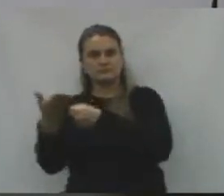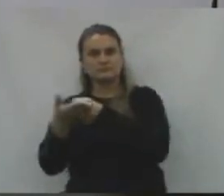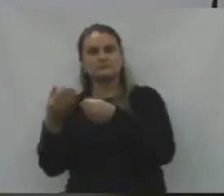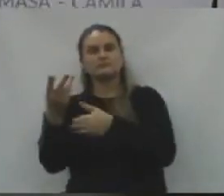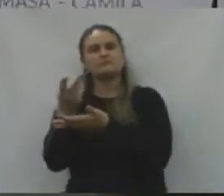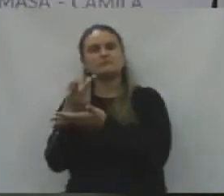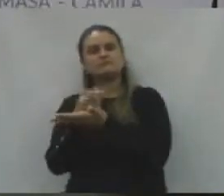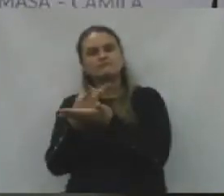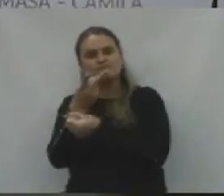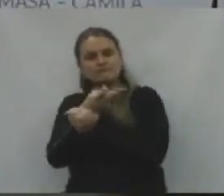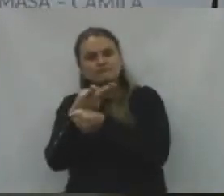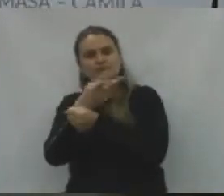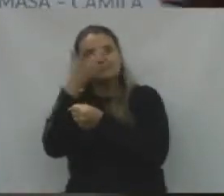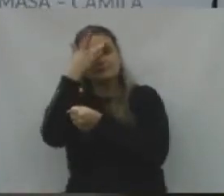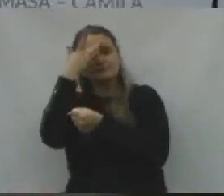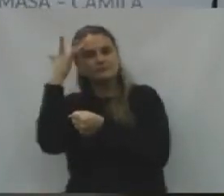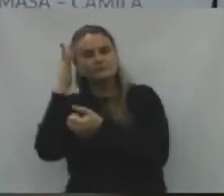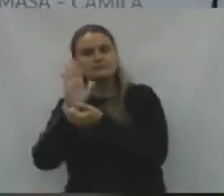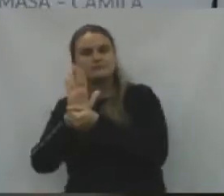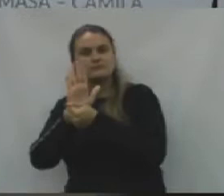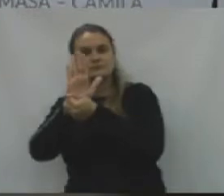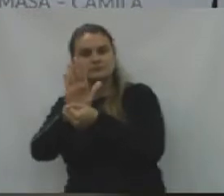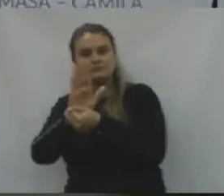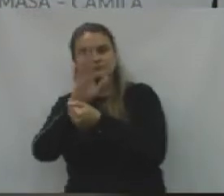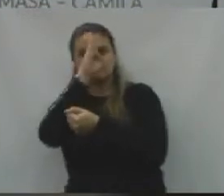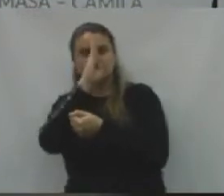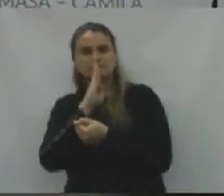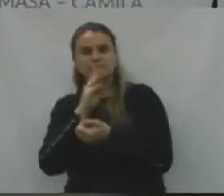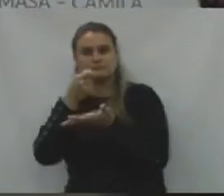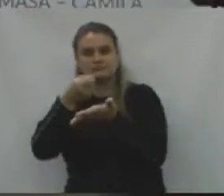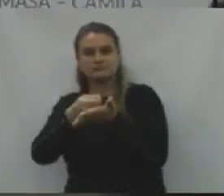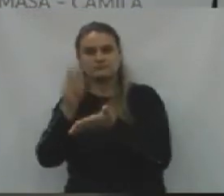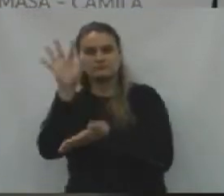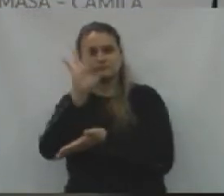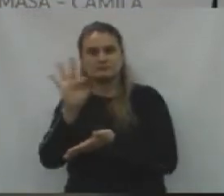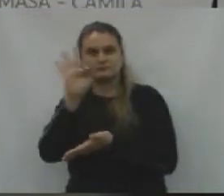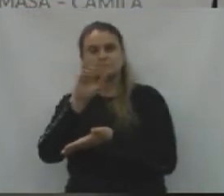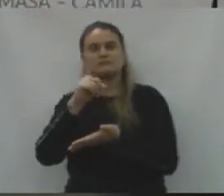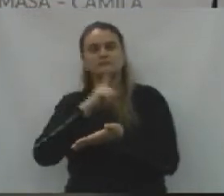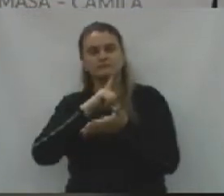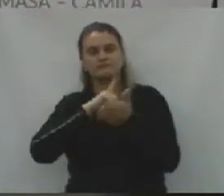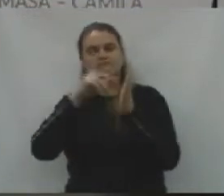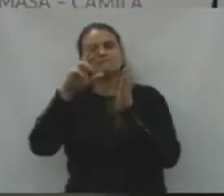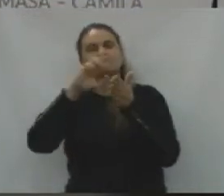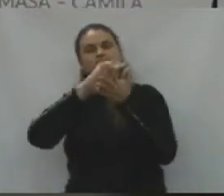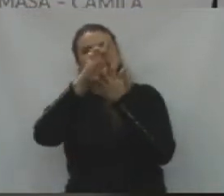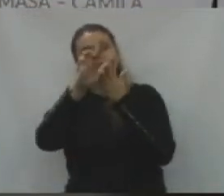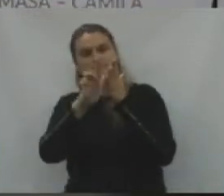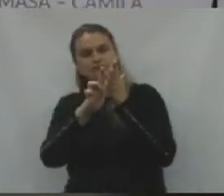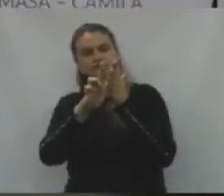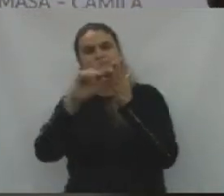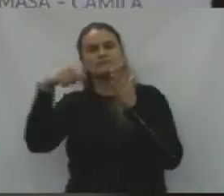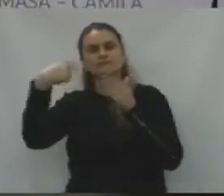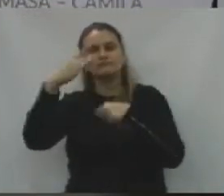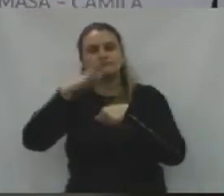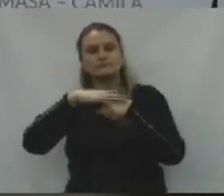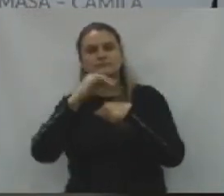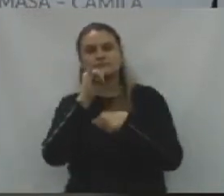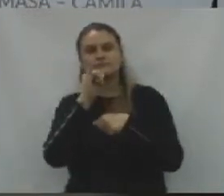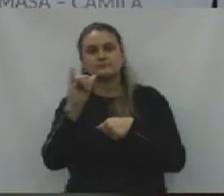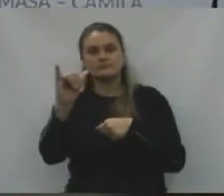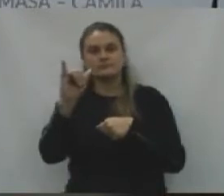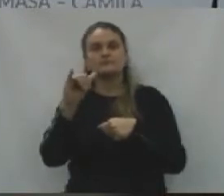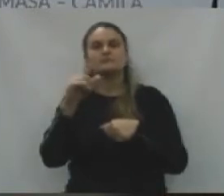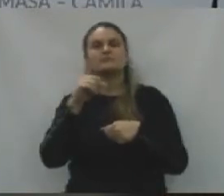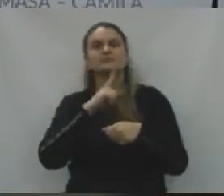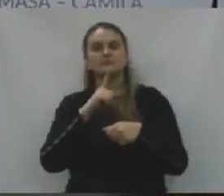bolsistas, algumas atividades aqui elencadas, que na sequência traremos um pouco mais de destaque.